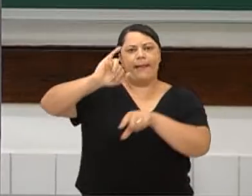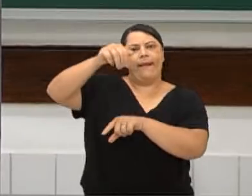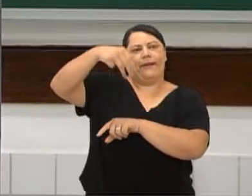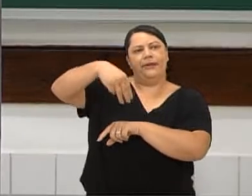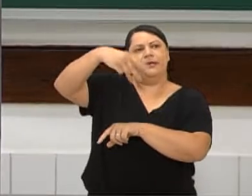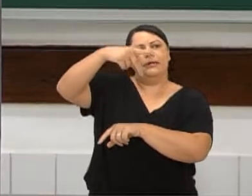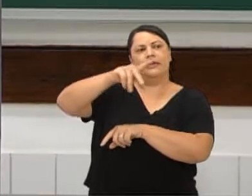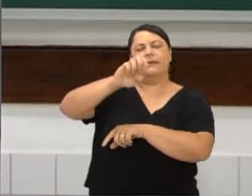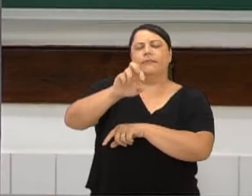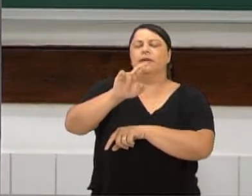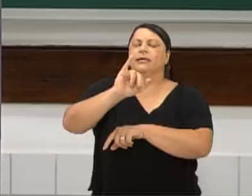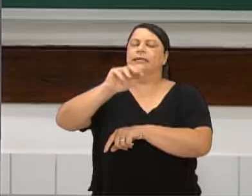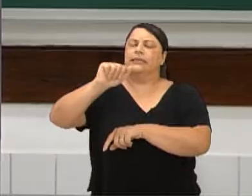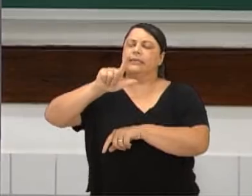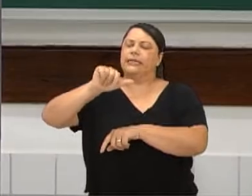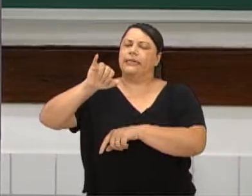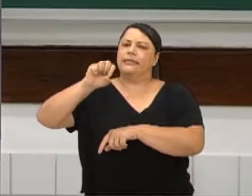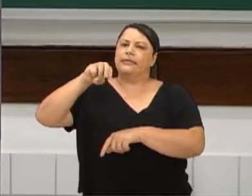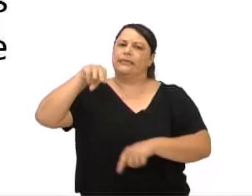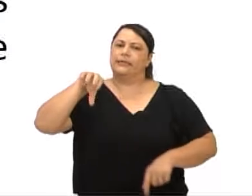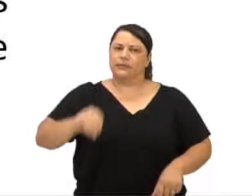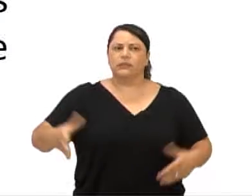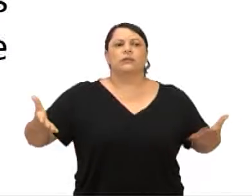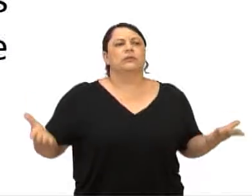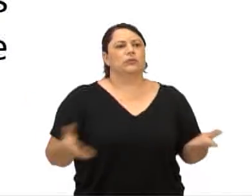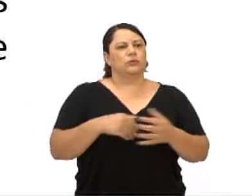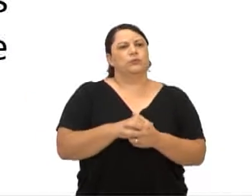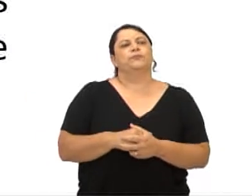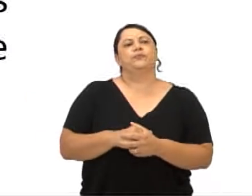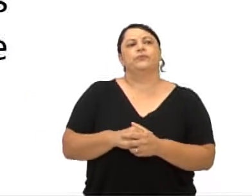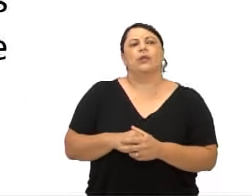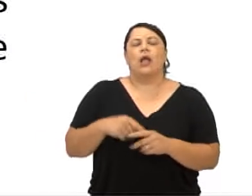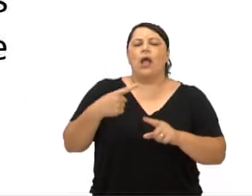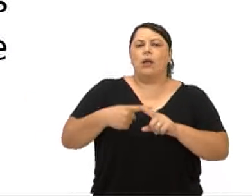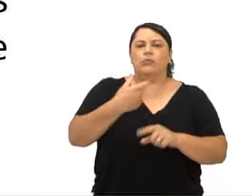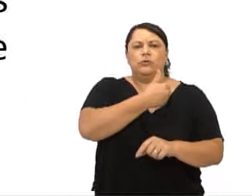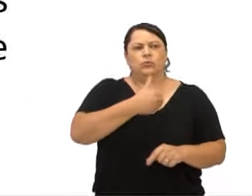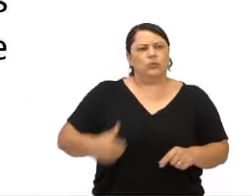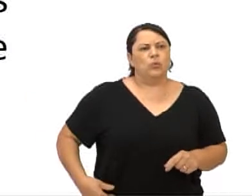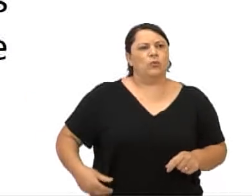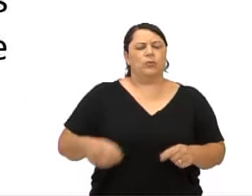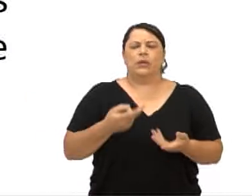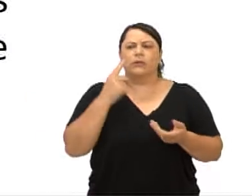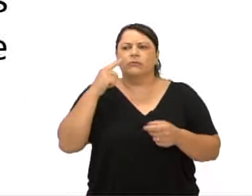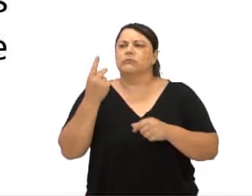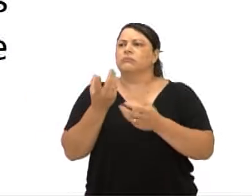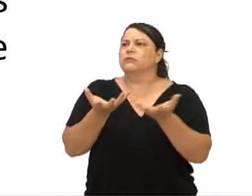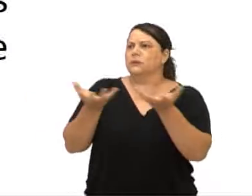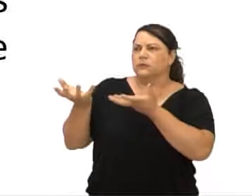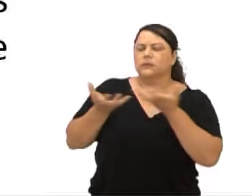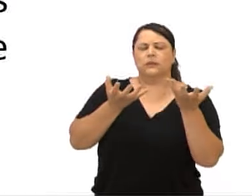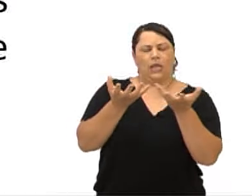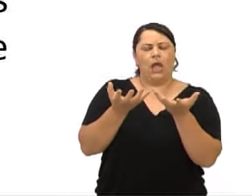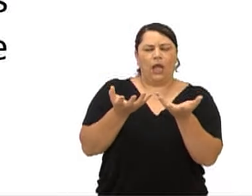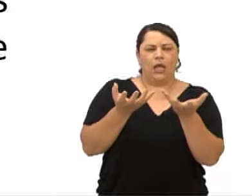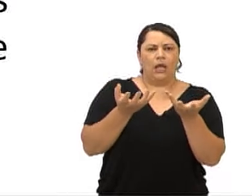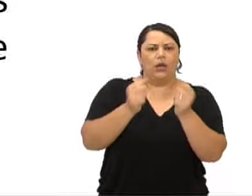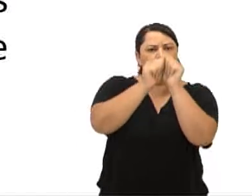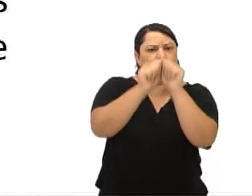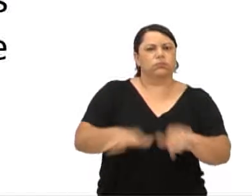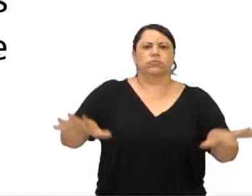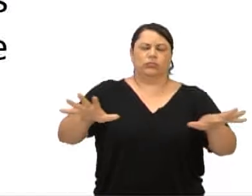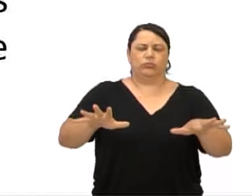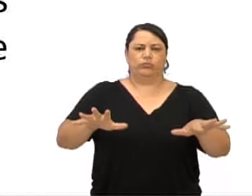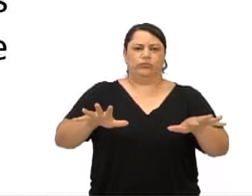imperialismo, ok? E olha só esse detalhe aqui. Tais governos buscavam expandir política e economicamente seus